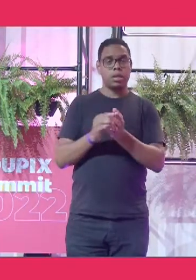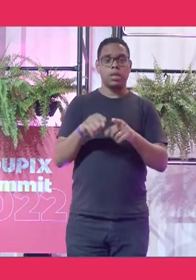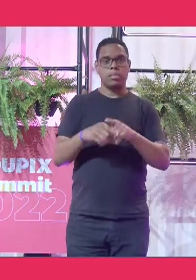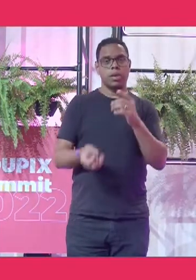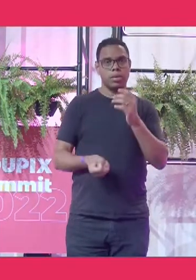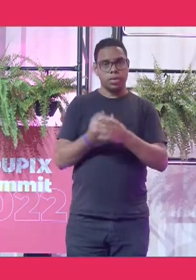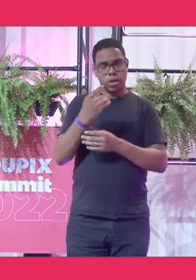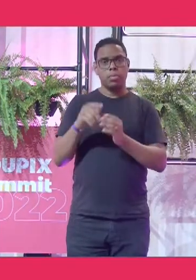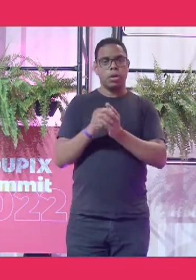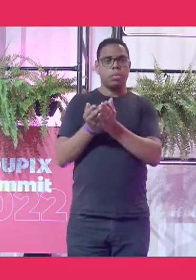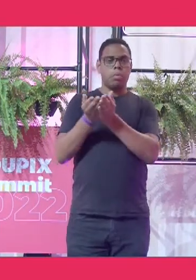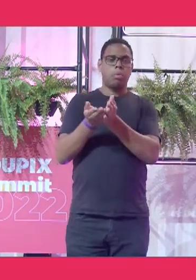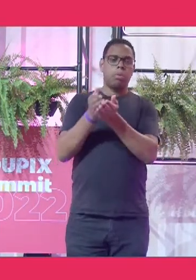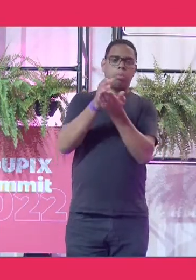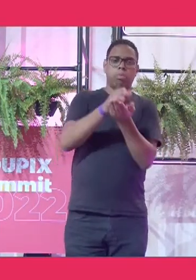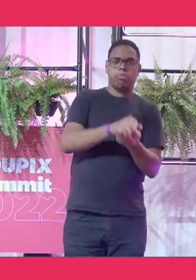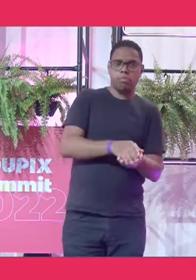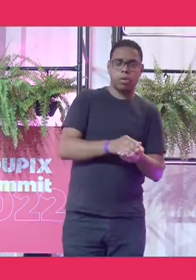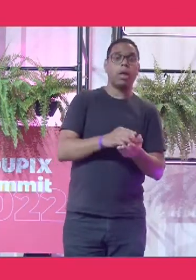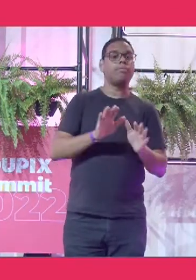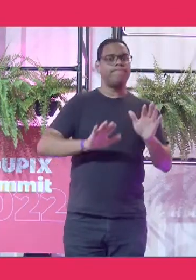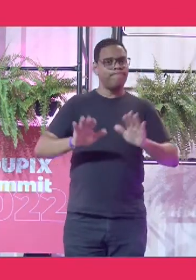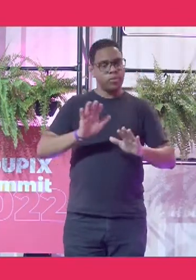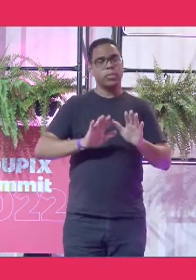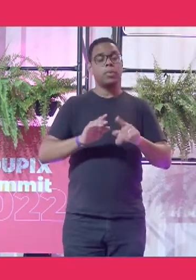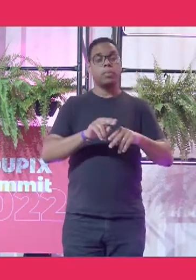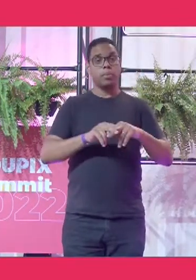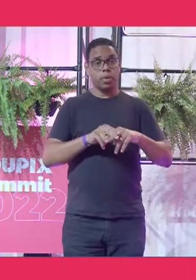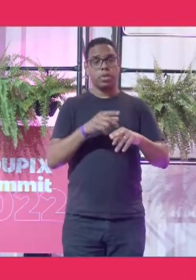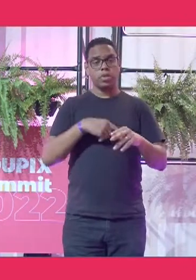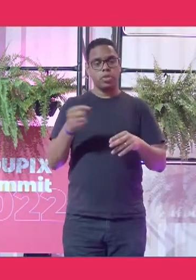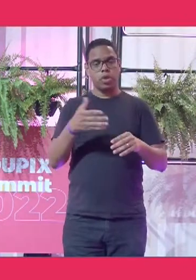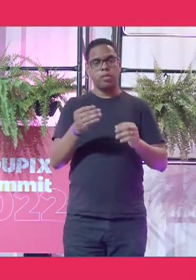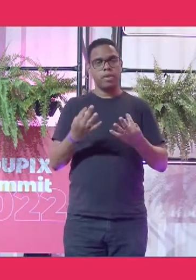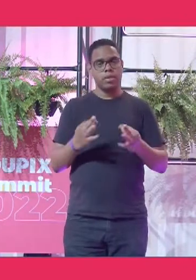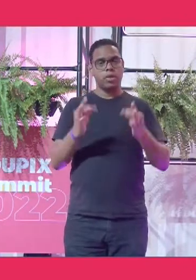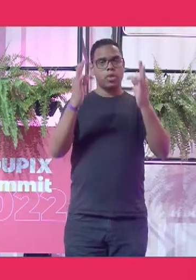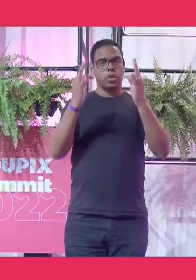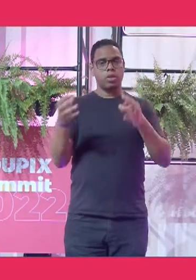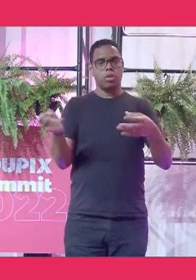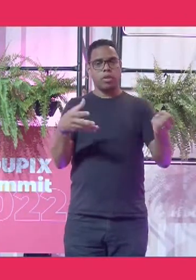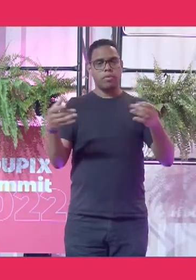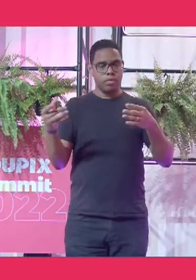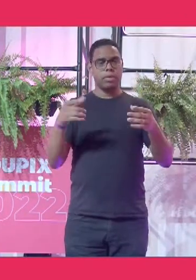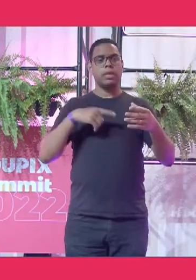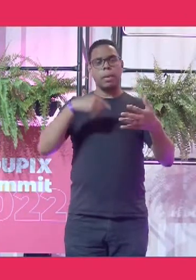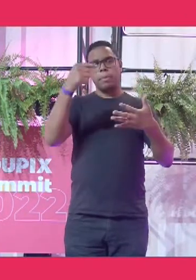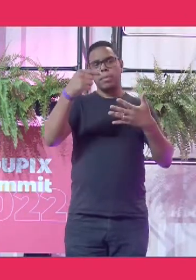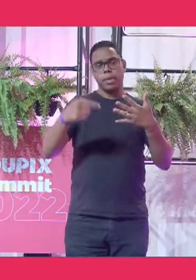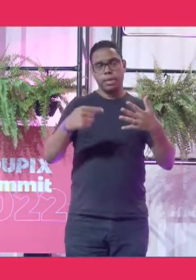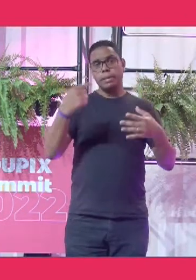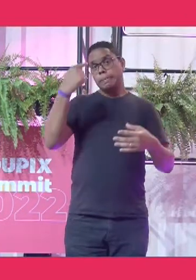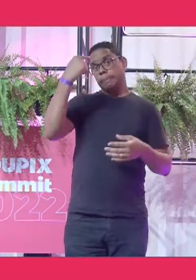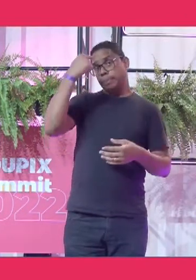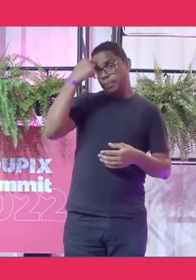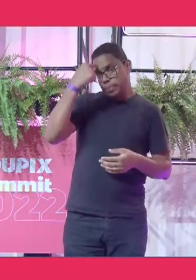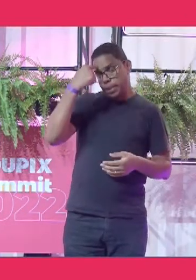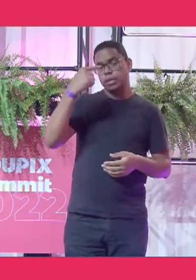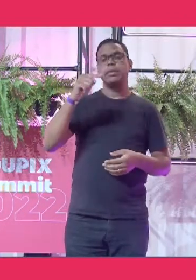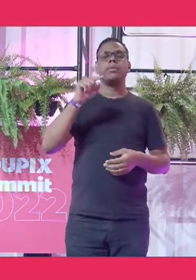inventa o naufrágio. Então, com cada nova tecnologia, vem toda uma gama de